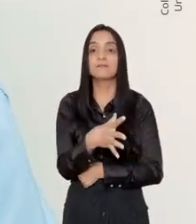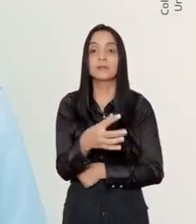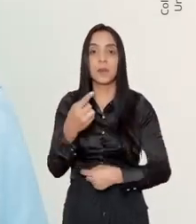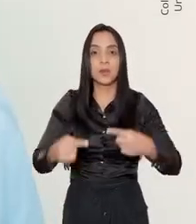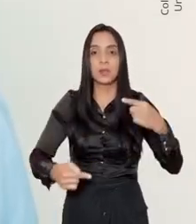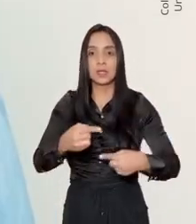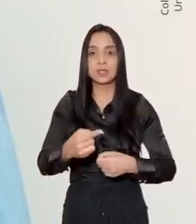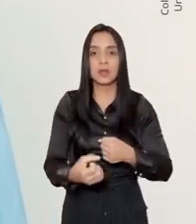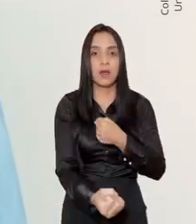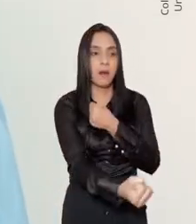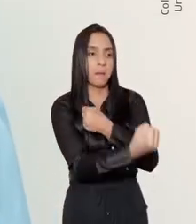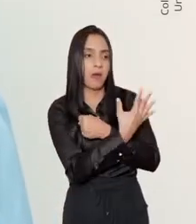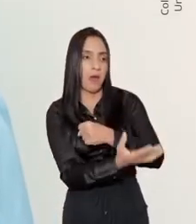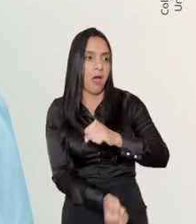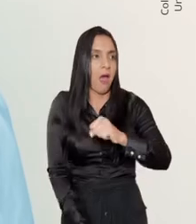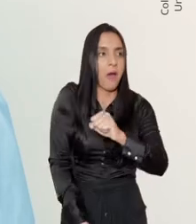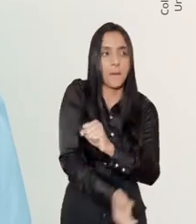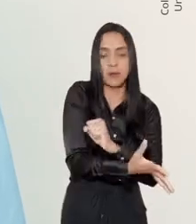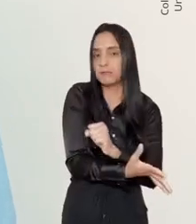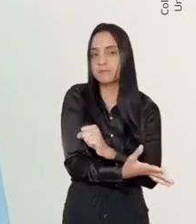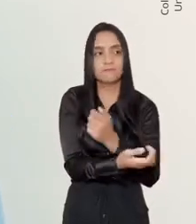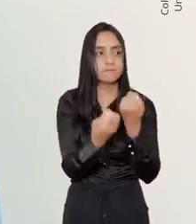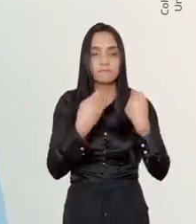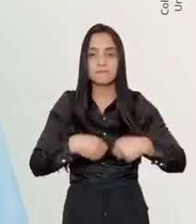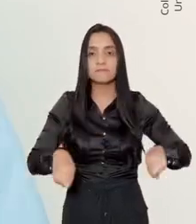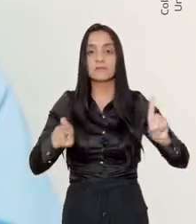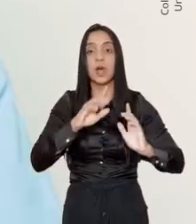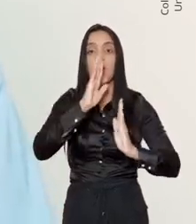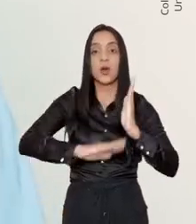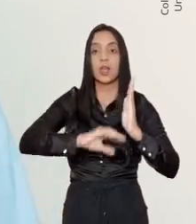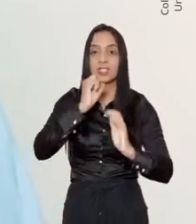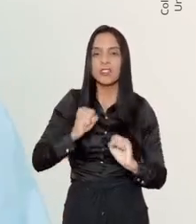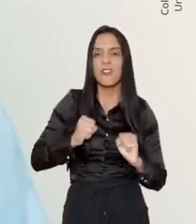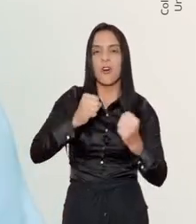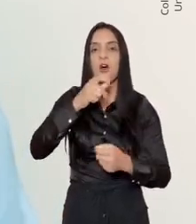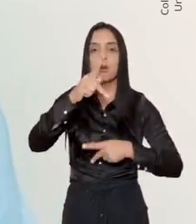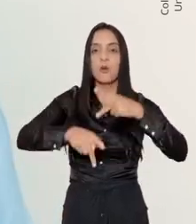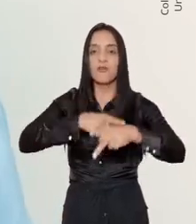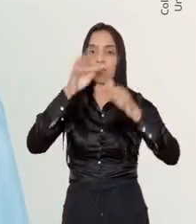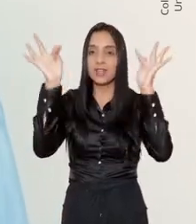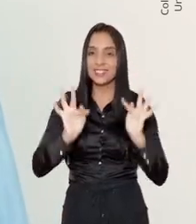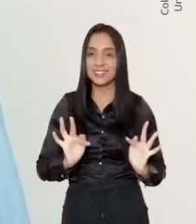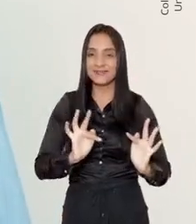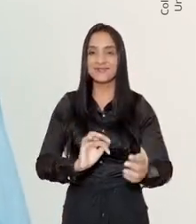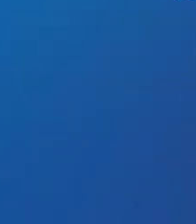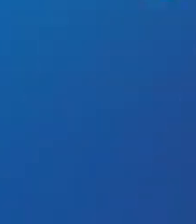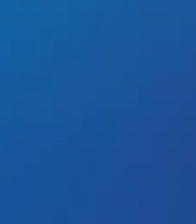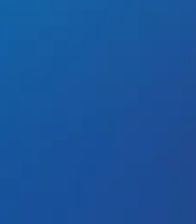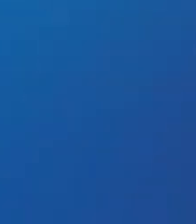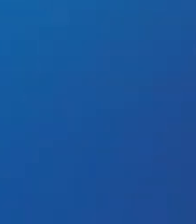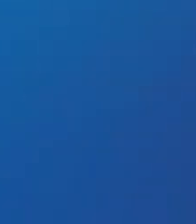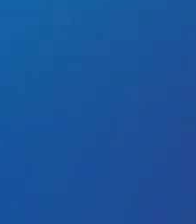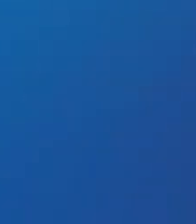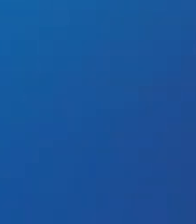fazer política, sem tomar lá da cá. Tenho certeza que ainda seremos uma Colatina forte e um povo feliz.